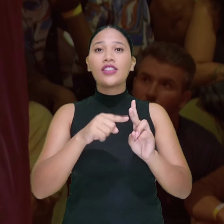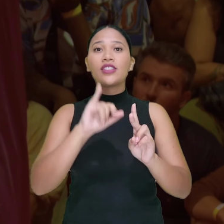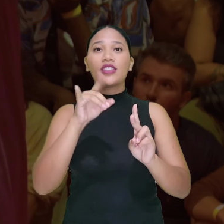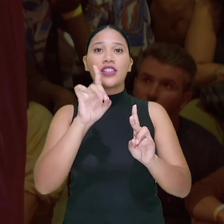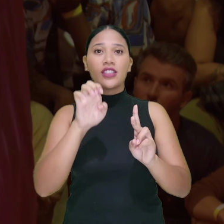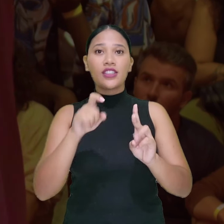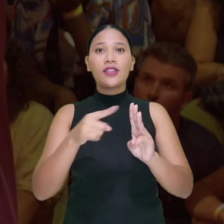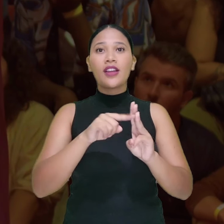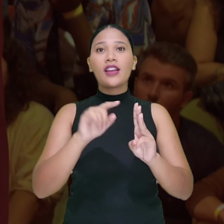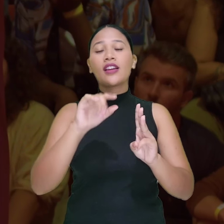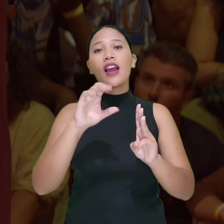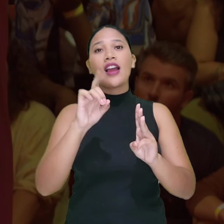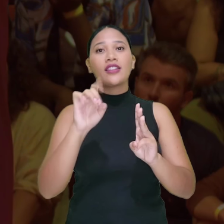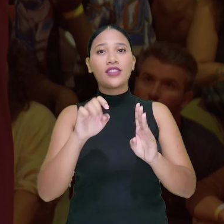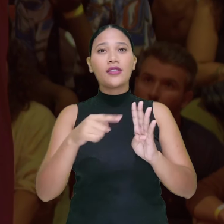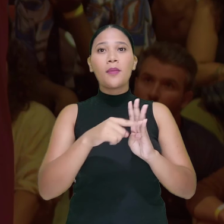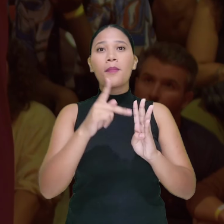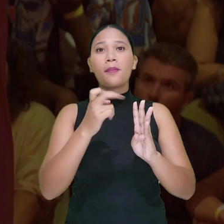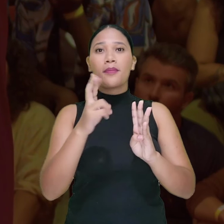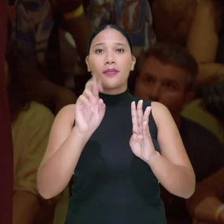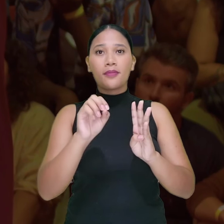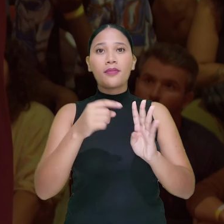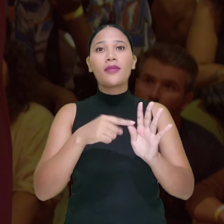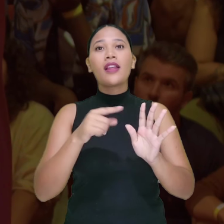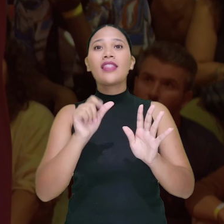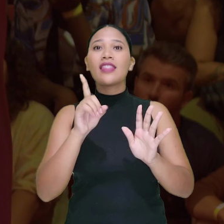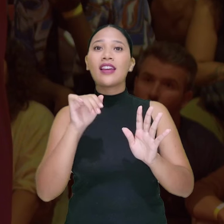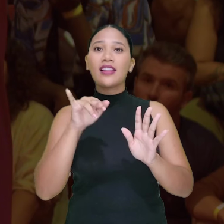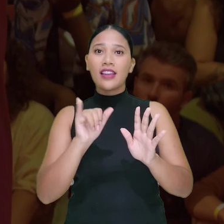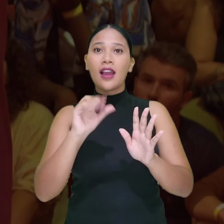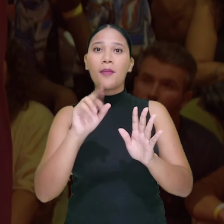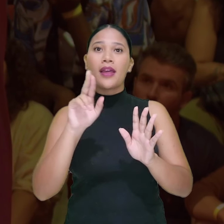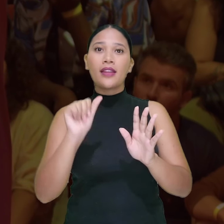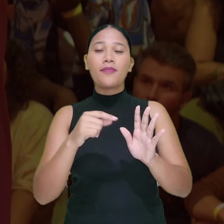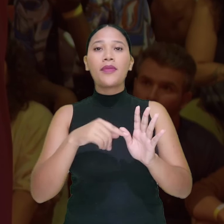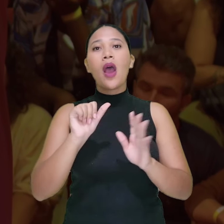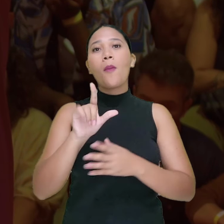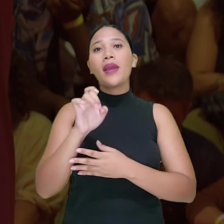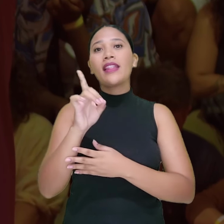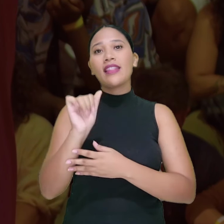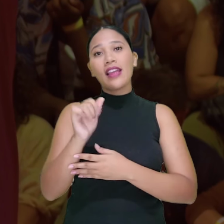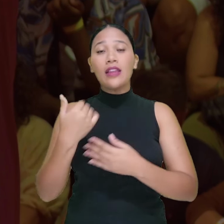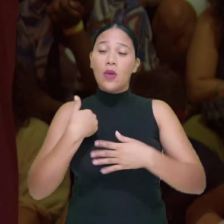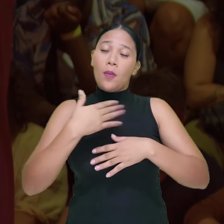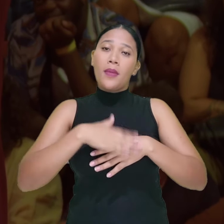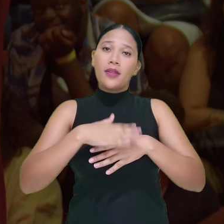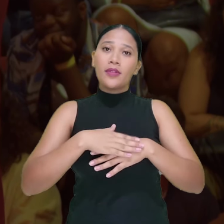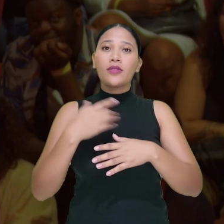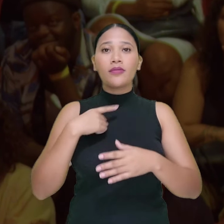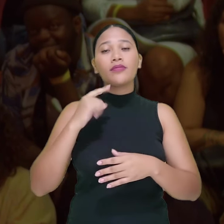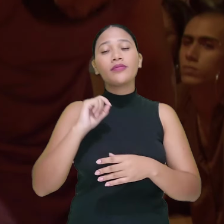Reis, a Jade Maria Zimbra, a Caju Bezerra, o Pedro Bento, a Dani Câmara, a Almeida da